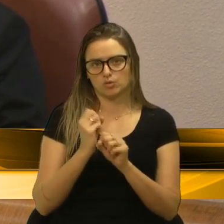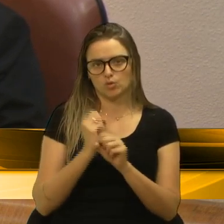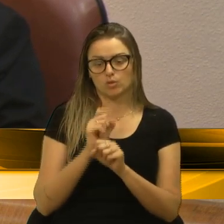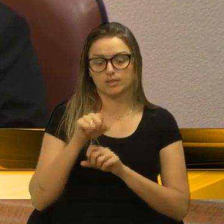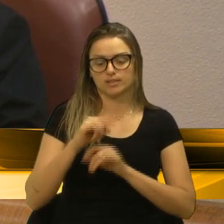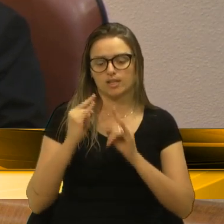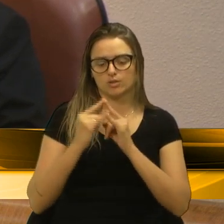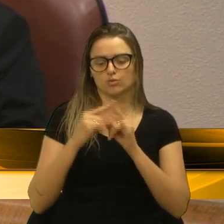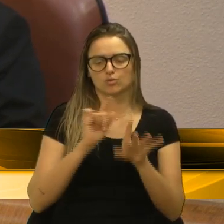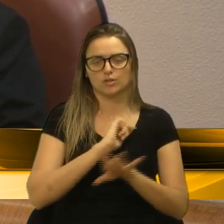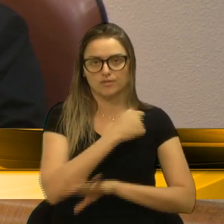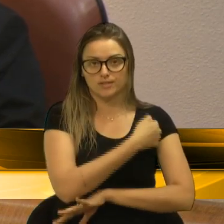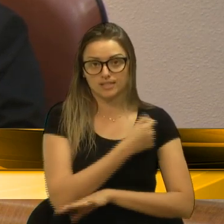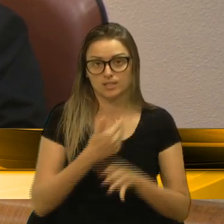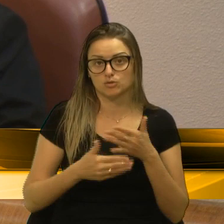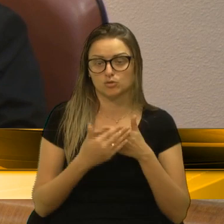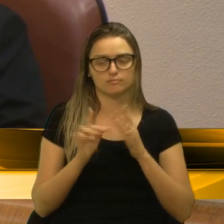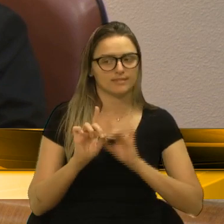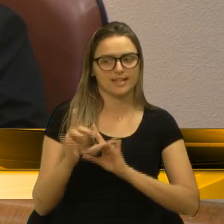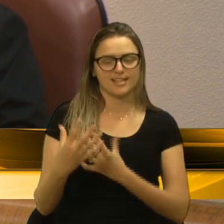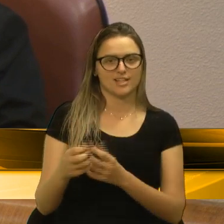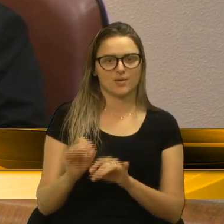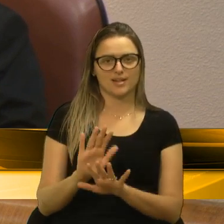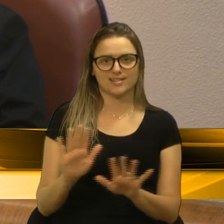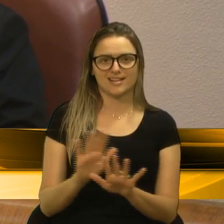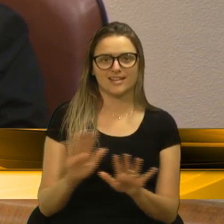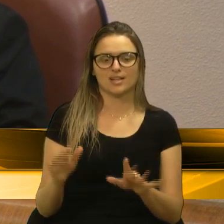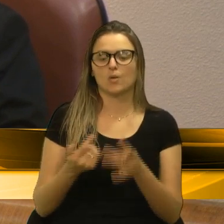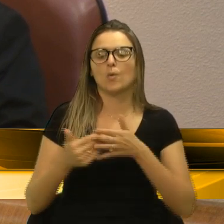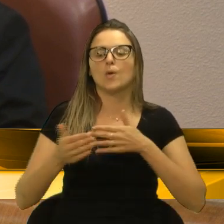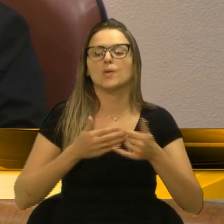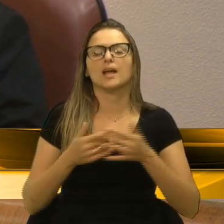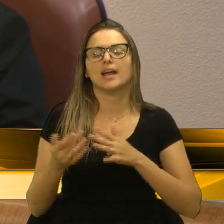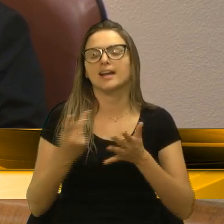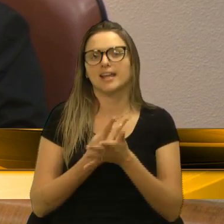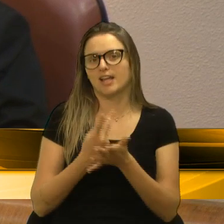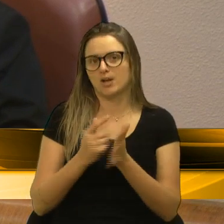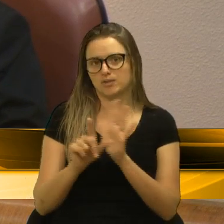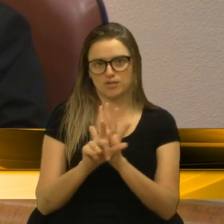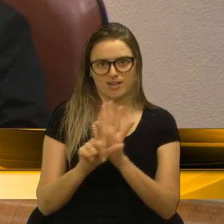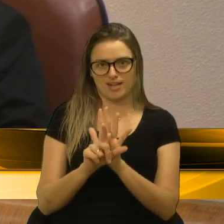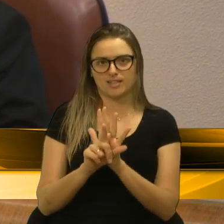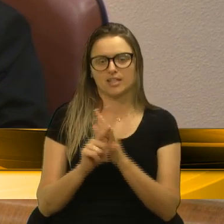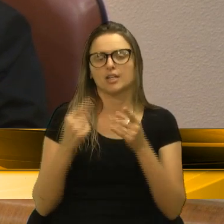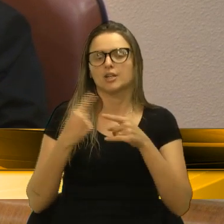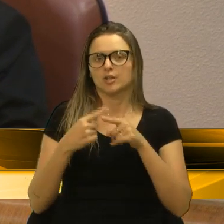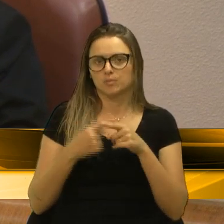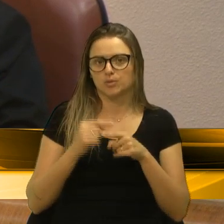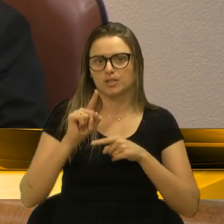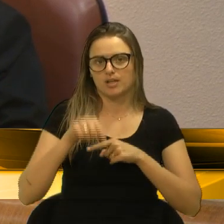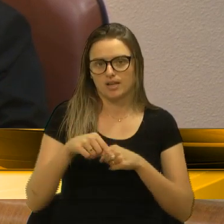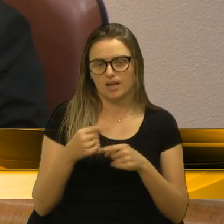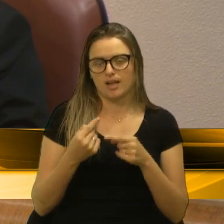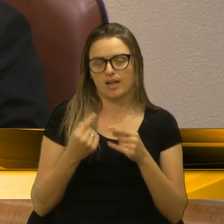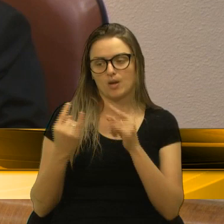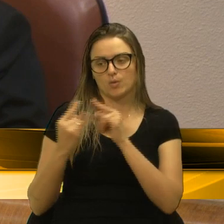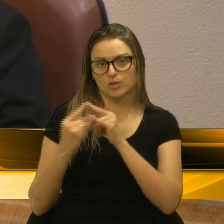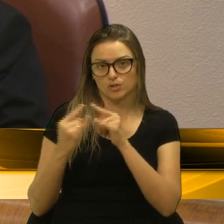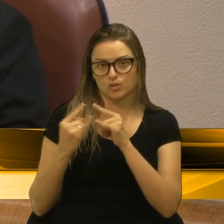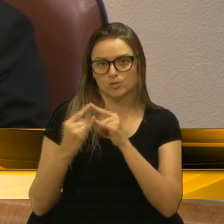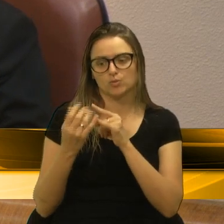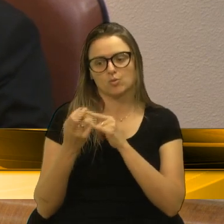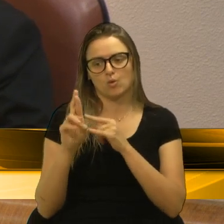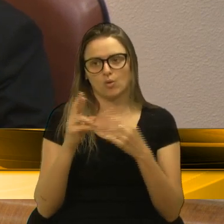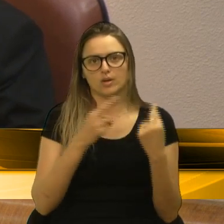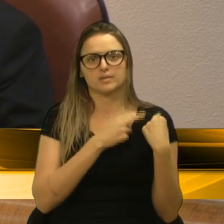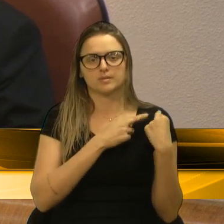fiscalizador, desmistifica qualquer ilegalidade que possa ter ocorrido, pois é aquele órgão o responsável